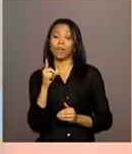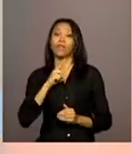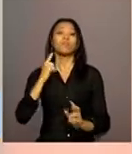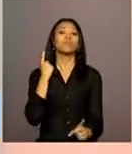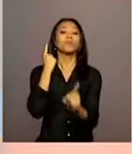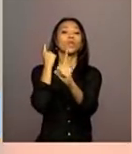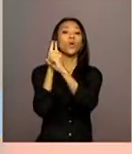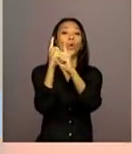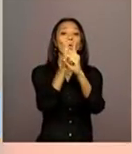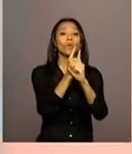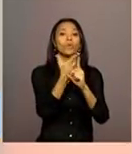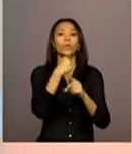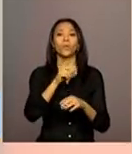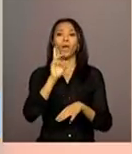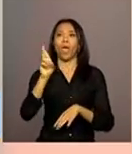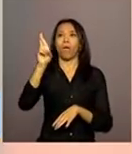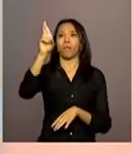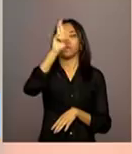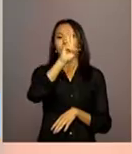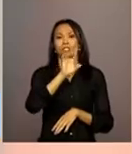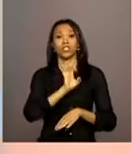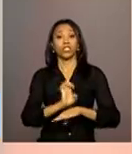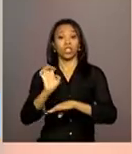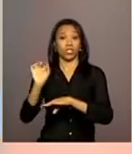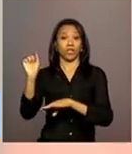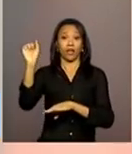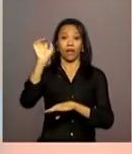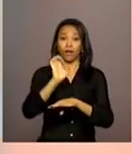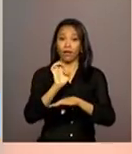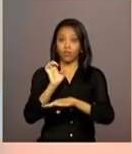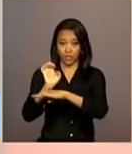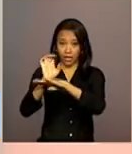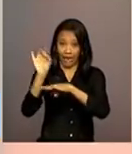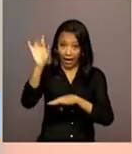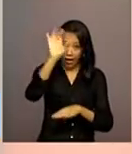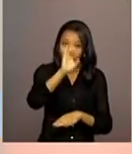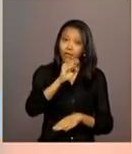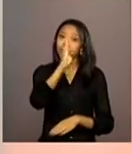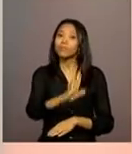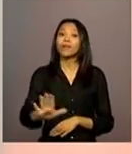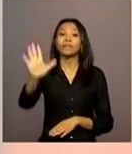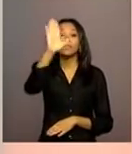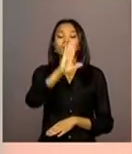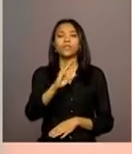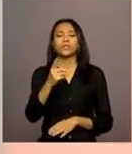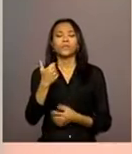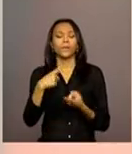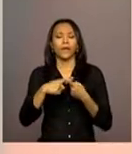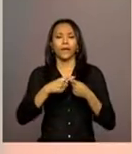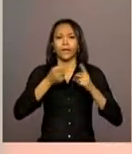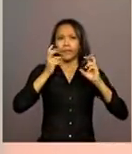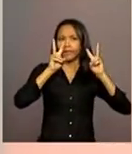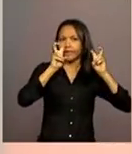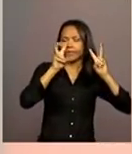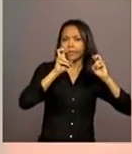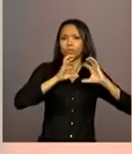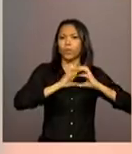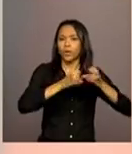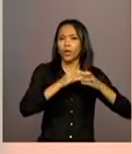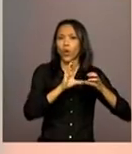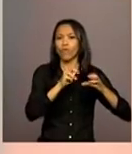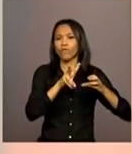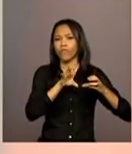representante de estados aqui para discussão do serviço de convivência discussão então sobre